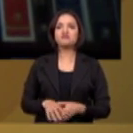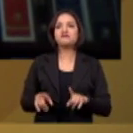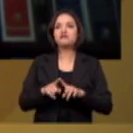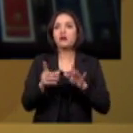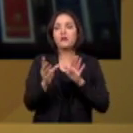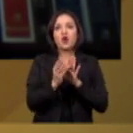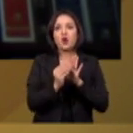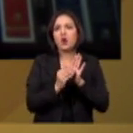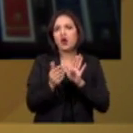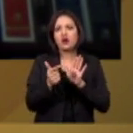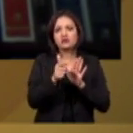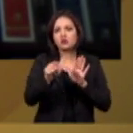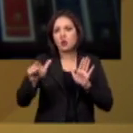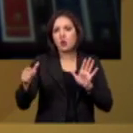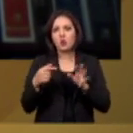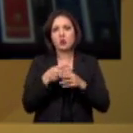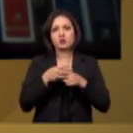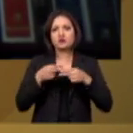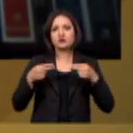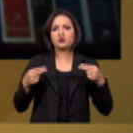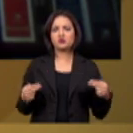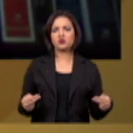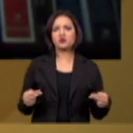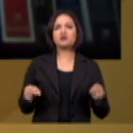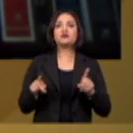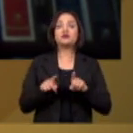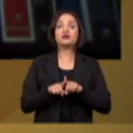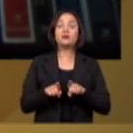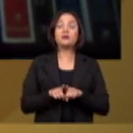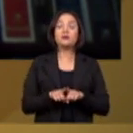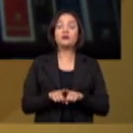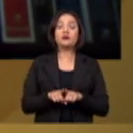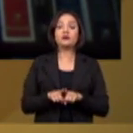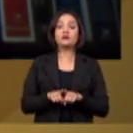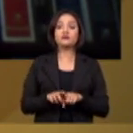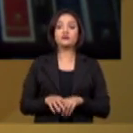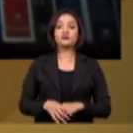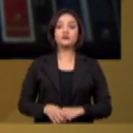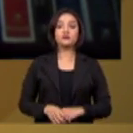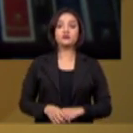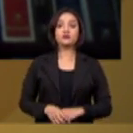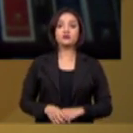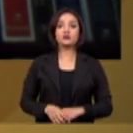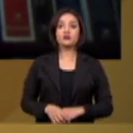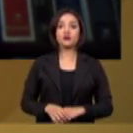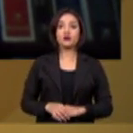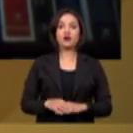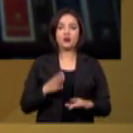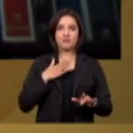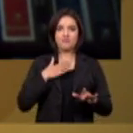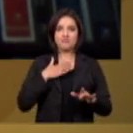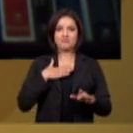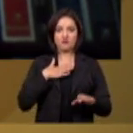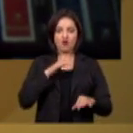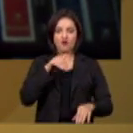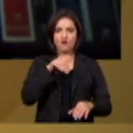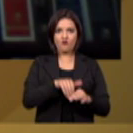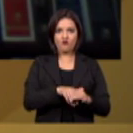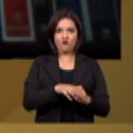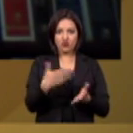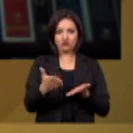algumas outras considerações para então presidente lá na página